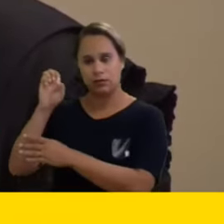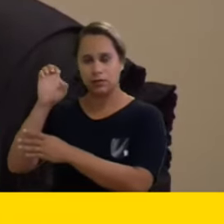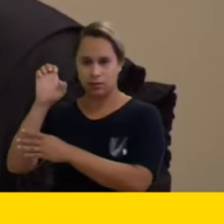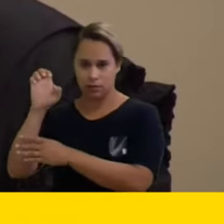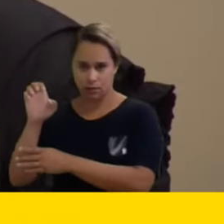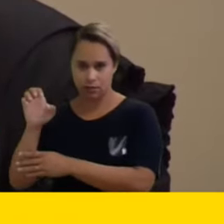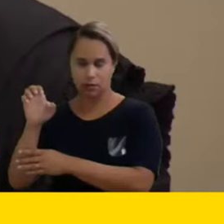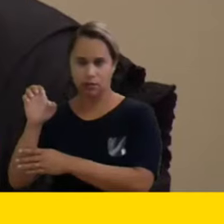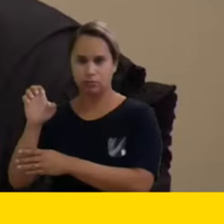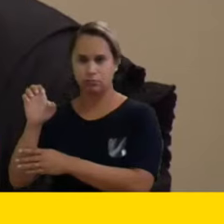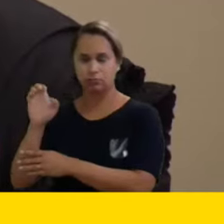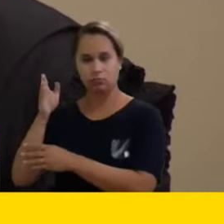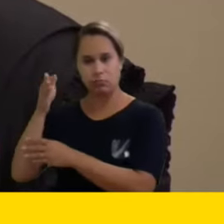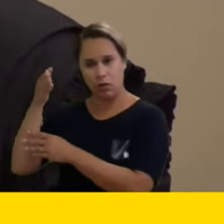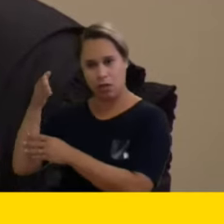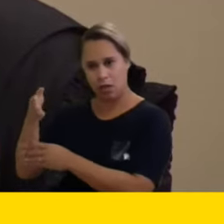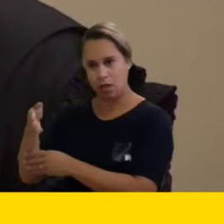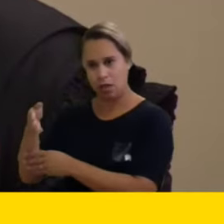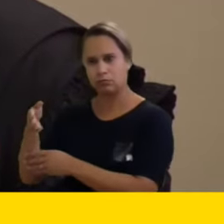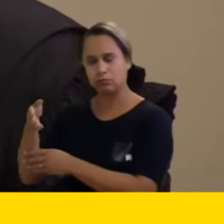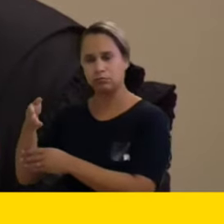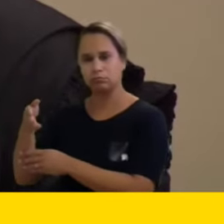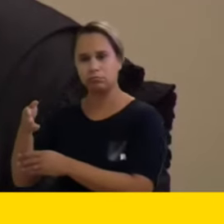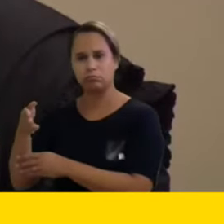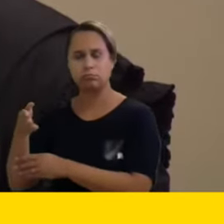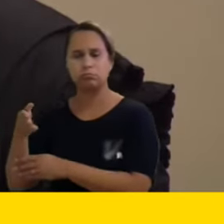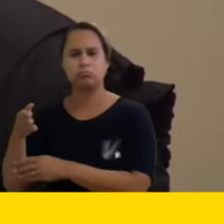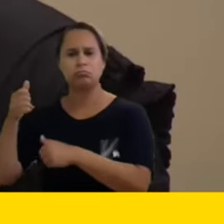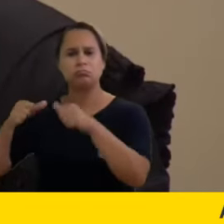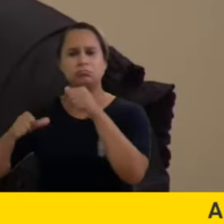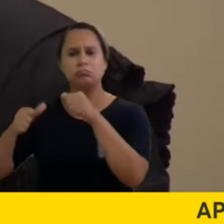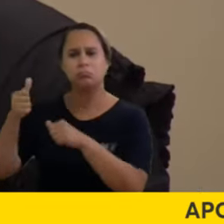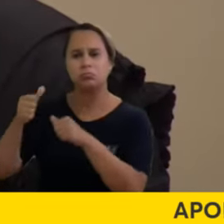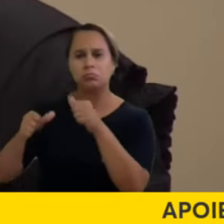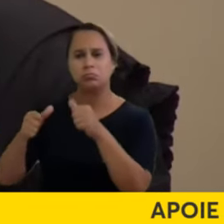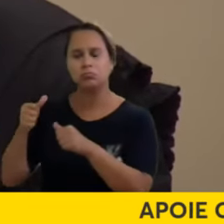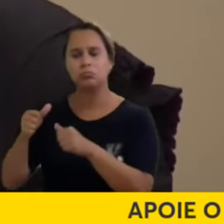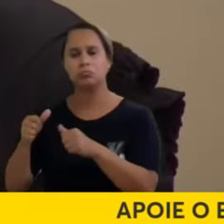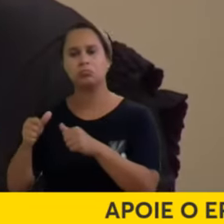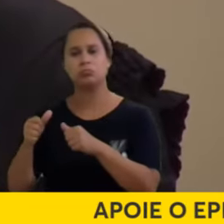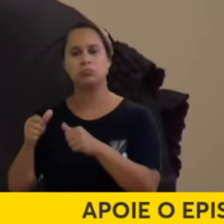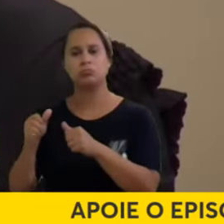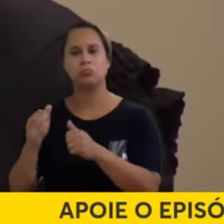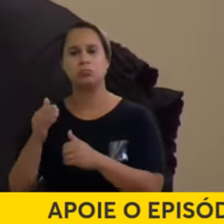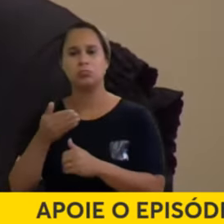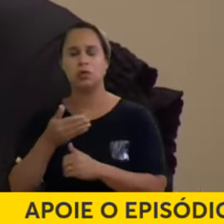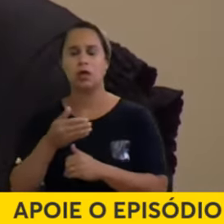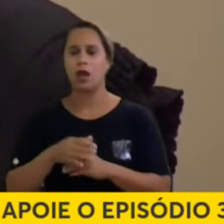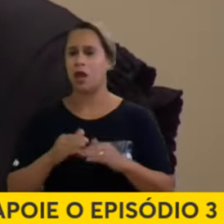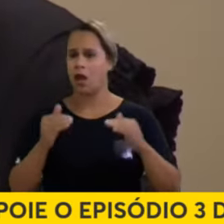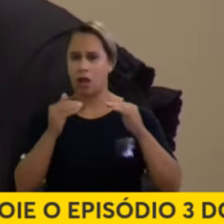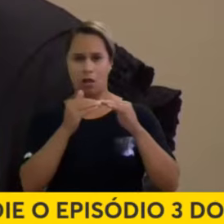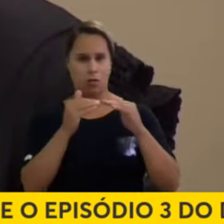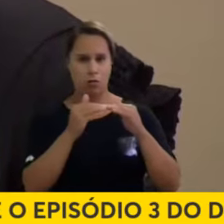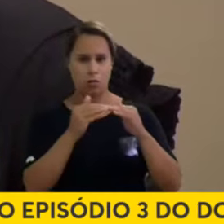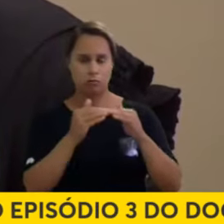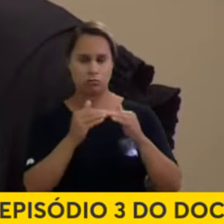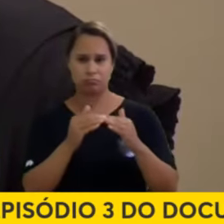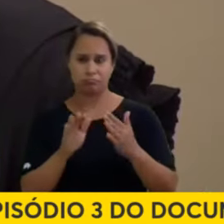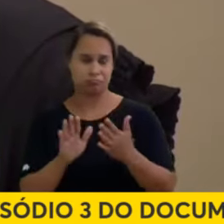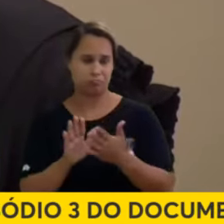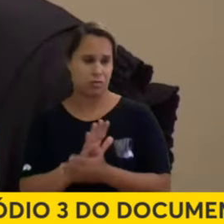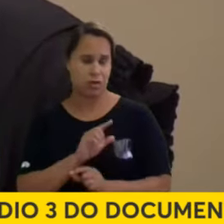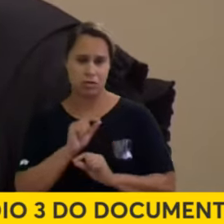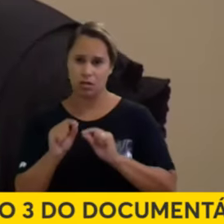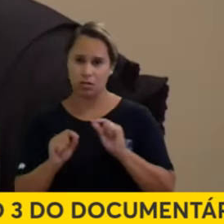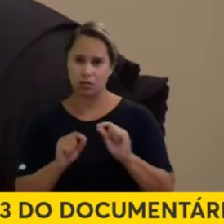a alegação de propaganda eleitoral antecipada relativa à eleição presidencial então o acordo não basta para fazer essa configuração e não